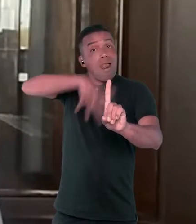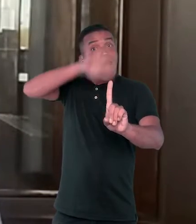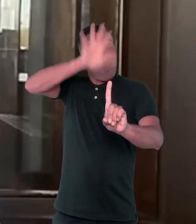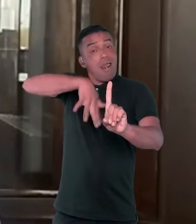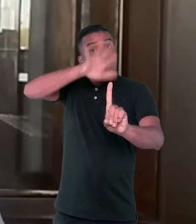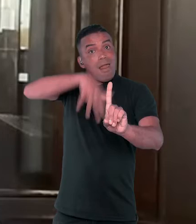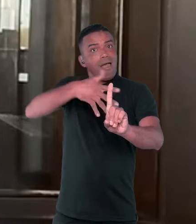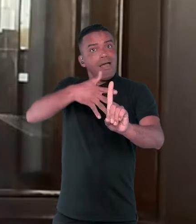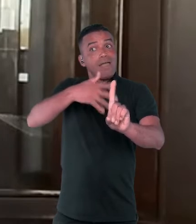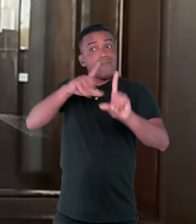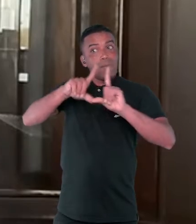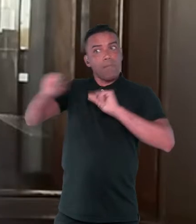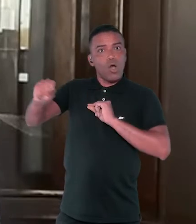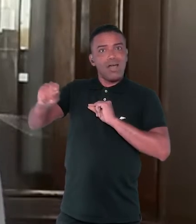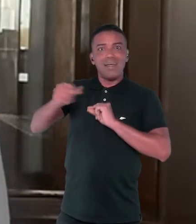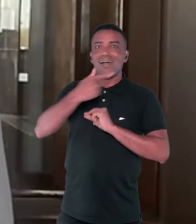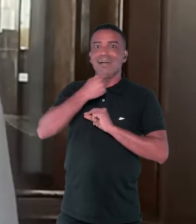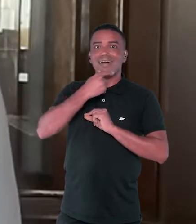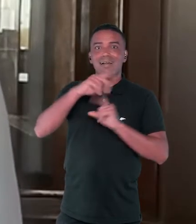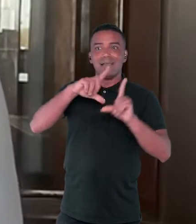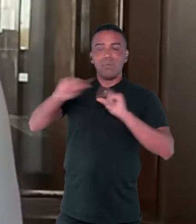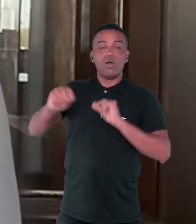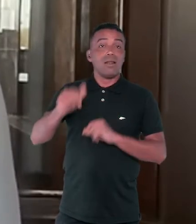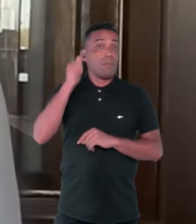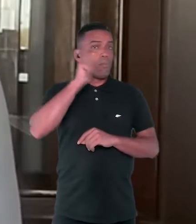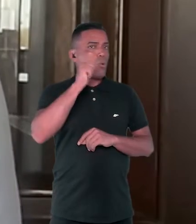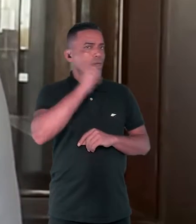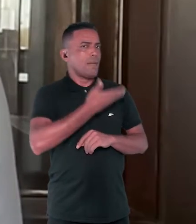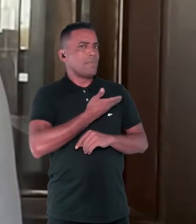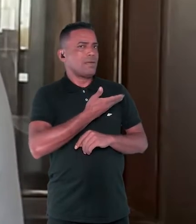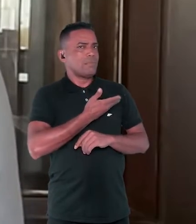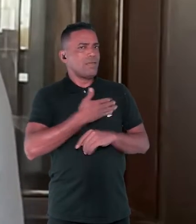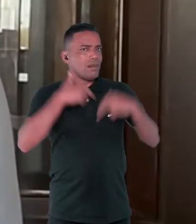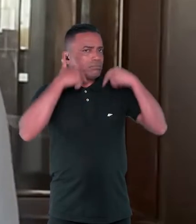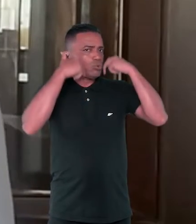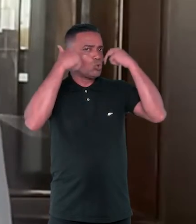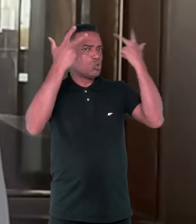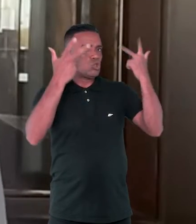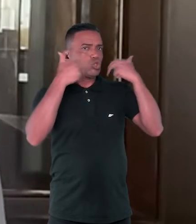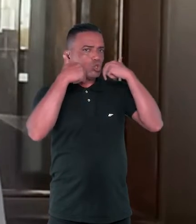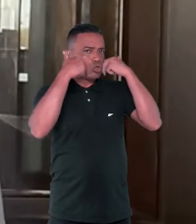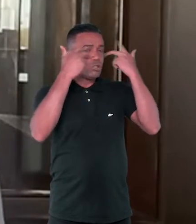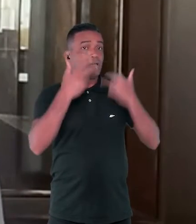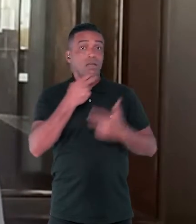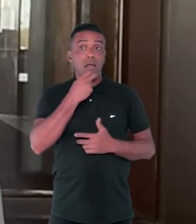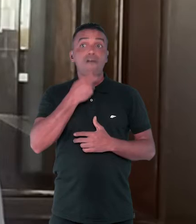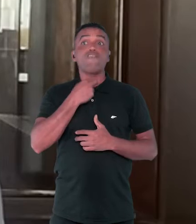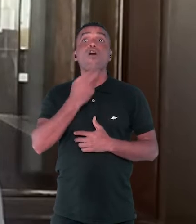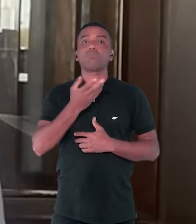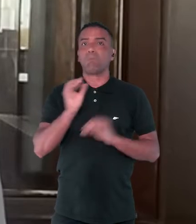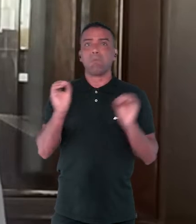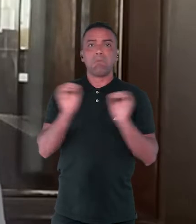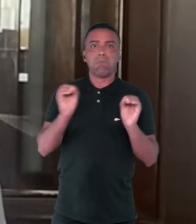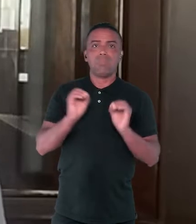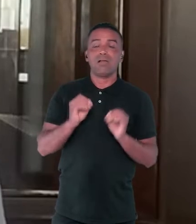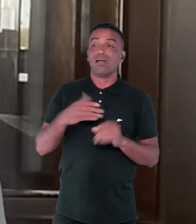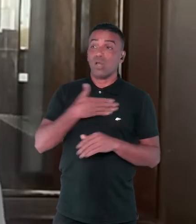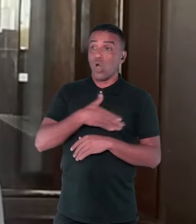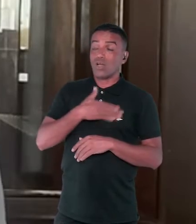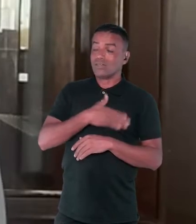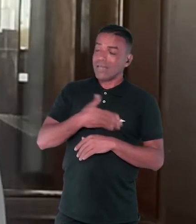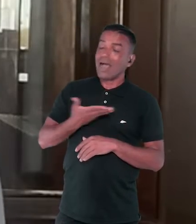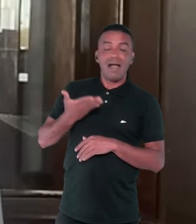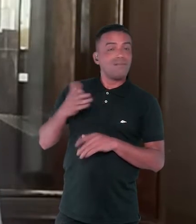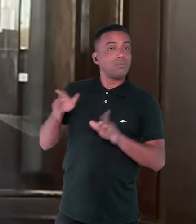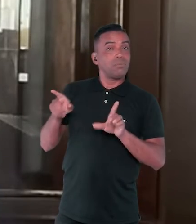Quando ele foi embora, a colega minha de caixa, uma pessoa muito tímida, que geralmente você não escutava a voz dela, e que gostava de mim, até